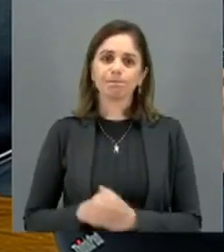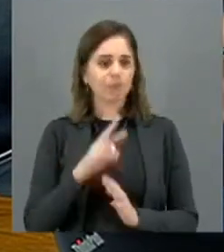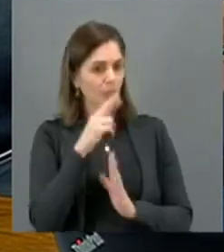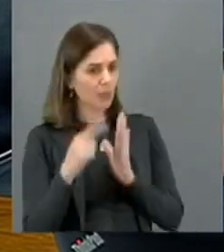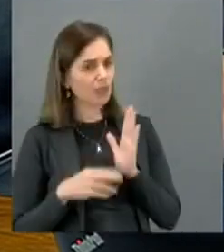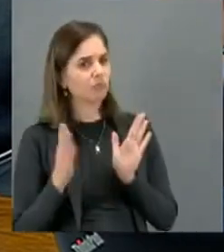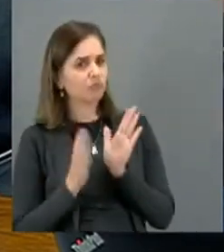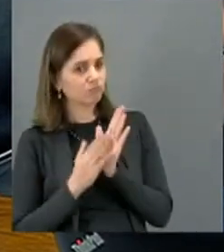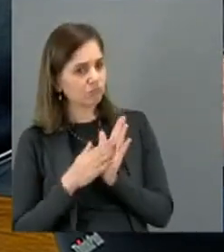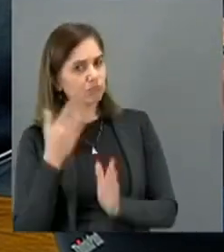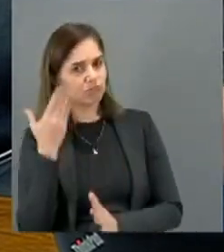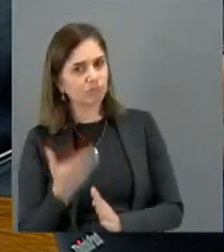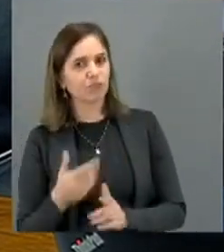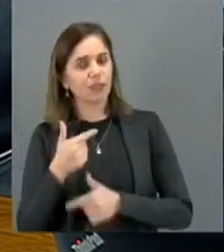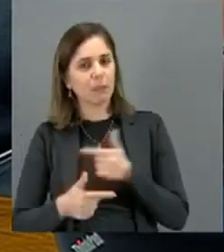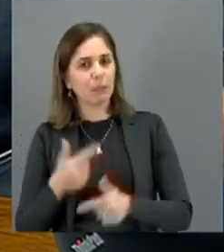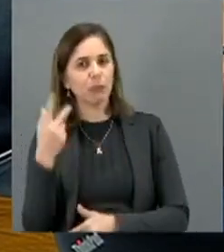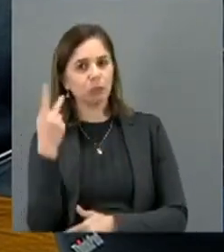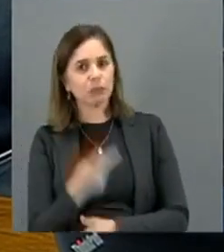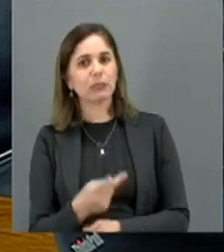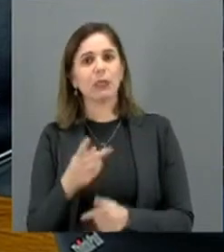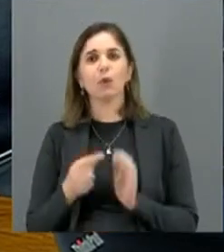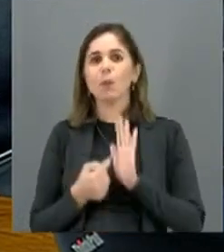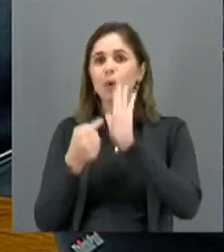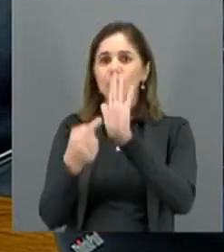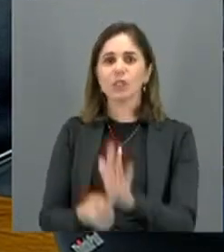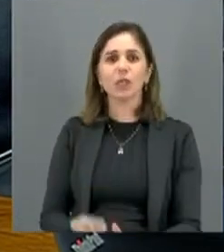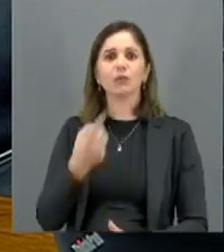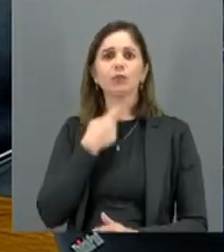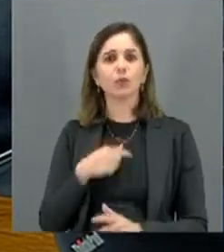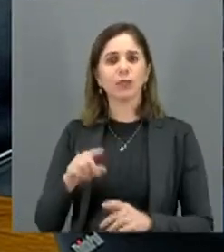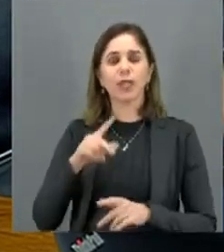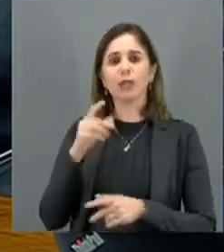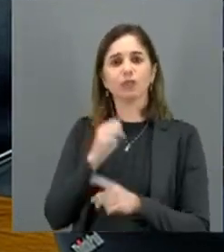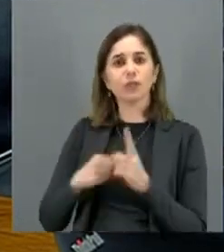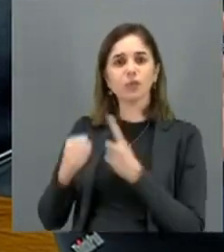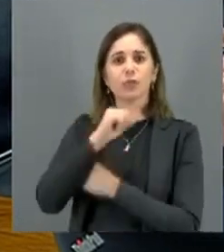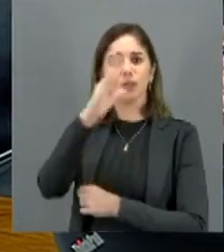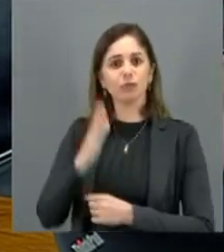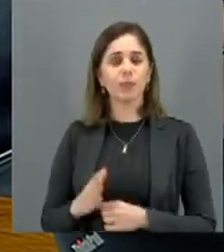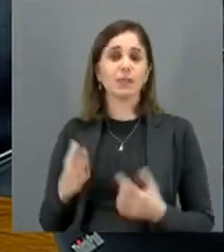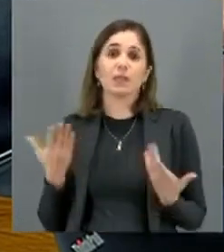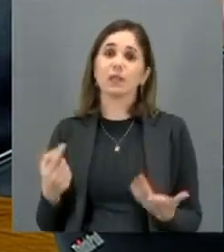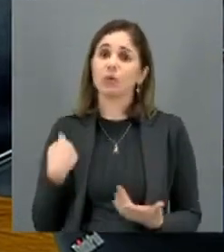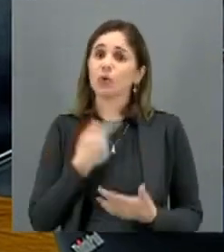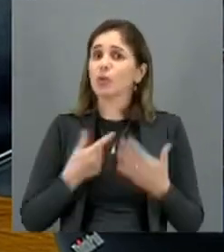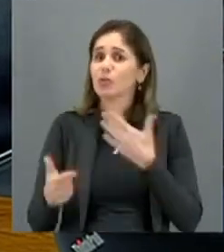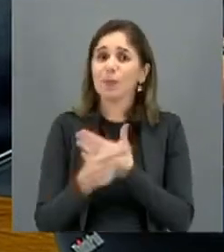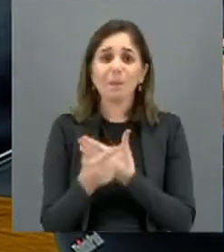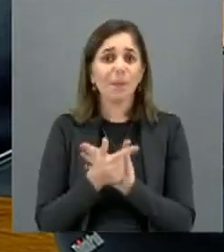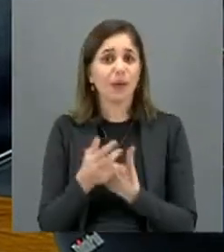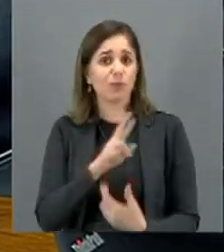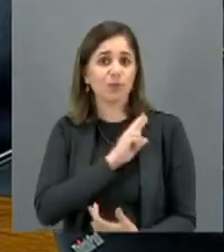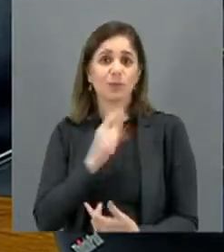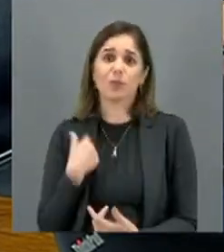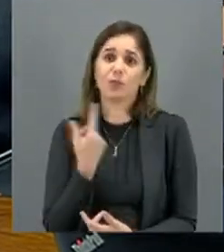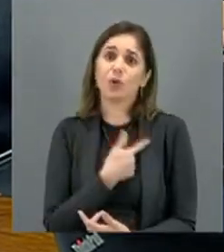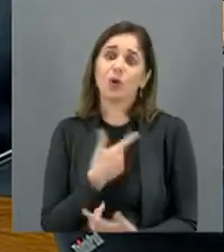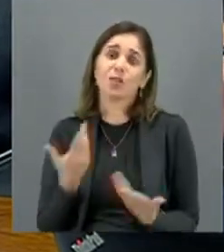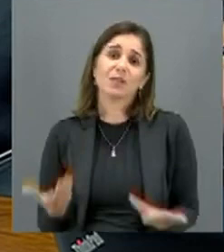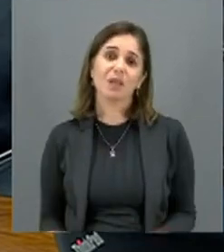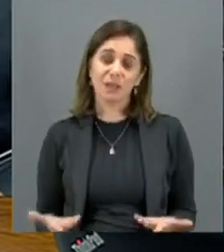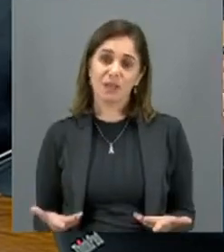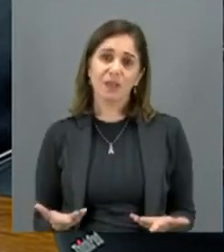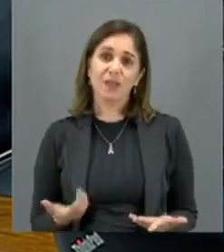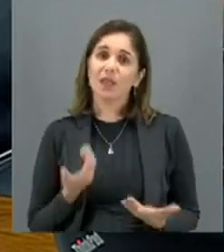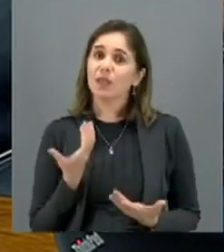admirável, personificando o desejo dessa casa e da sociedade brasileira. Nós estamos aqui cumprindo o nosso papel sem nenhuma vontade